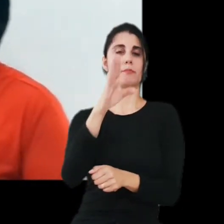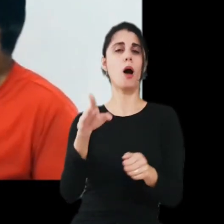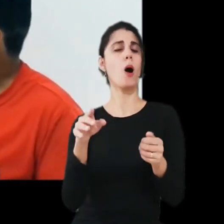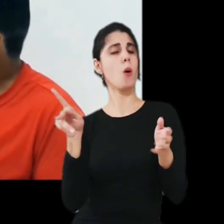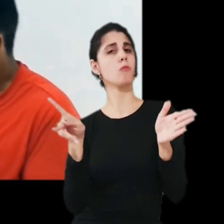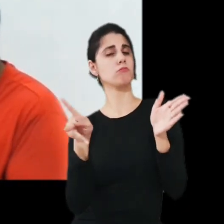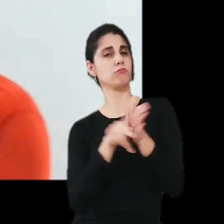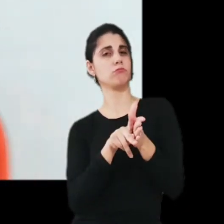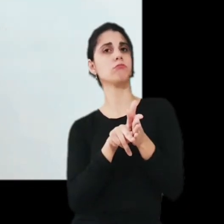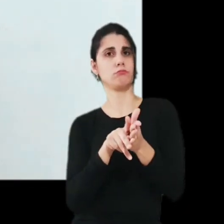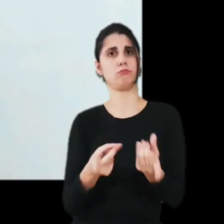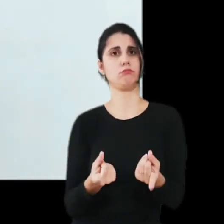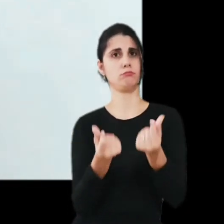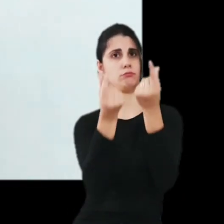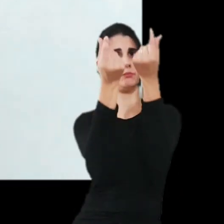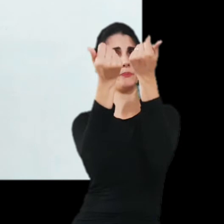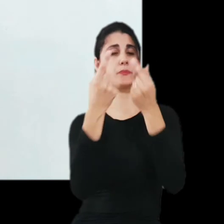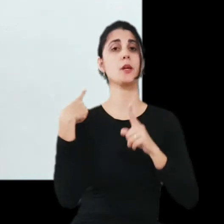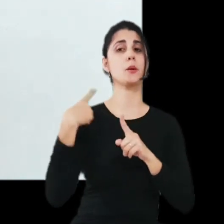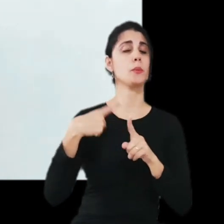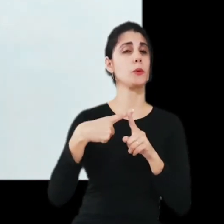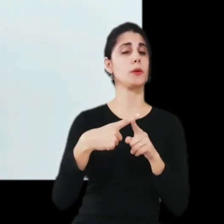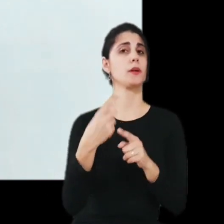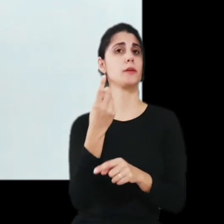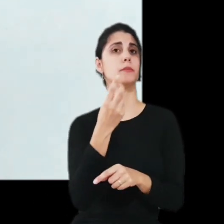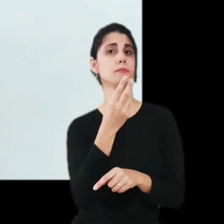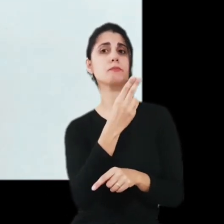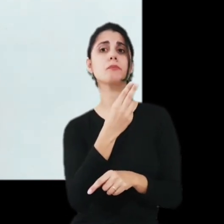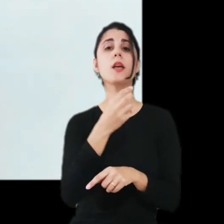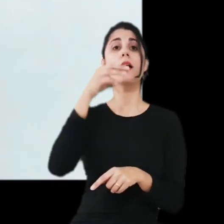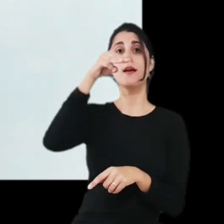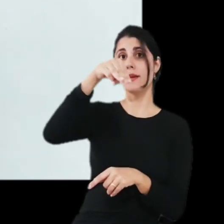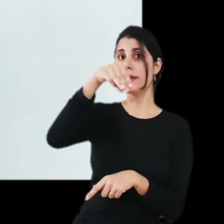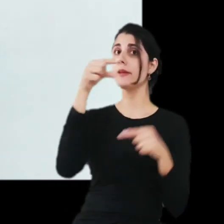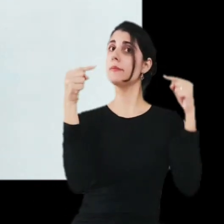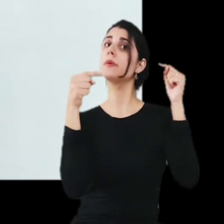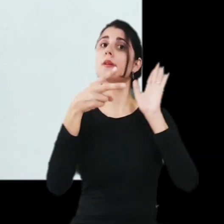montante. Lembrando que M é o montante